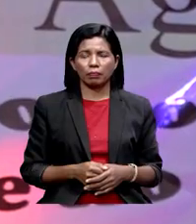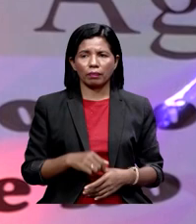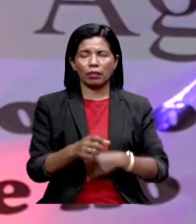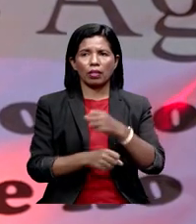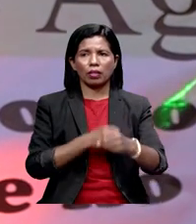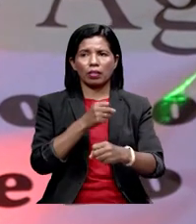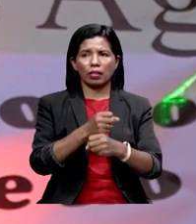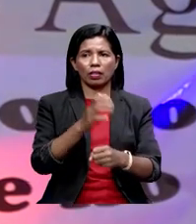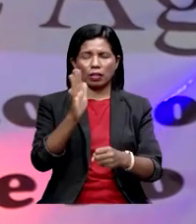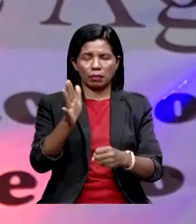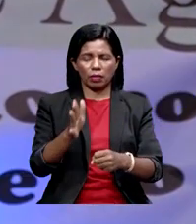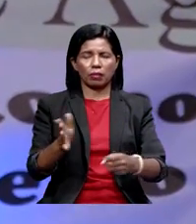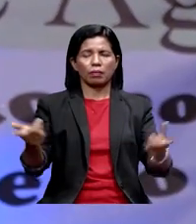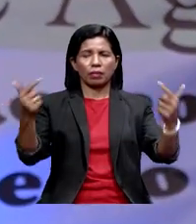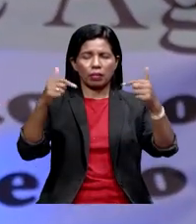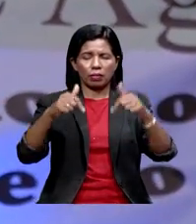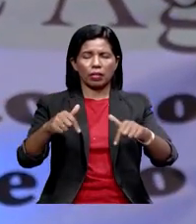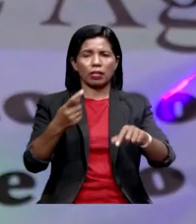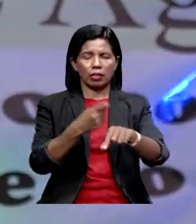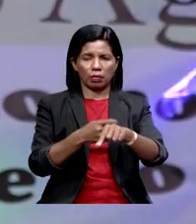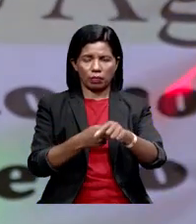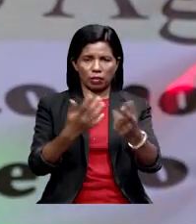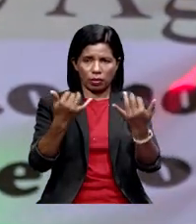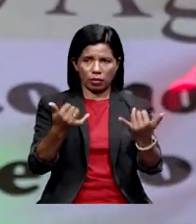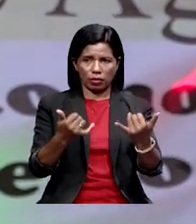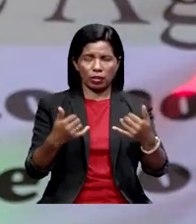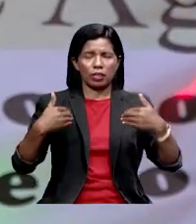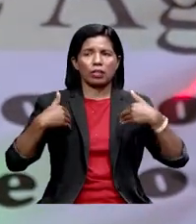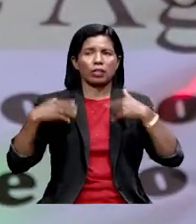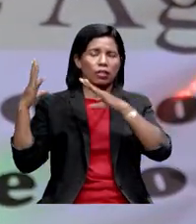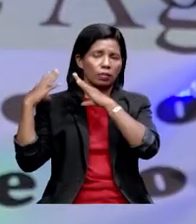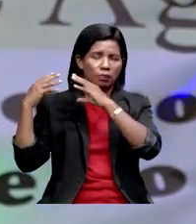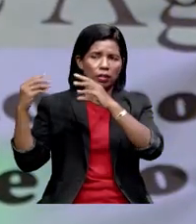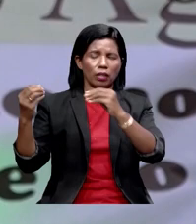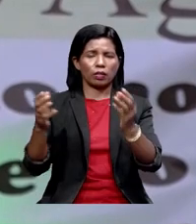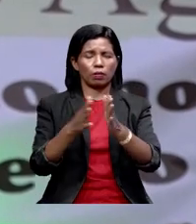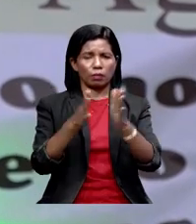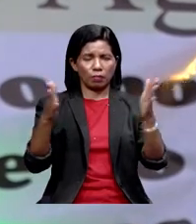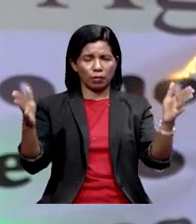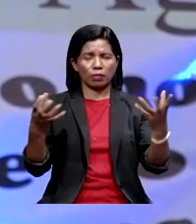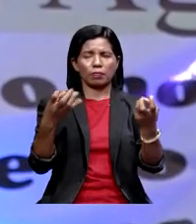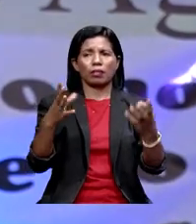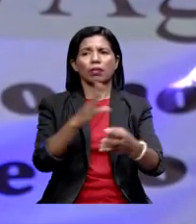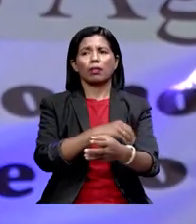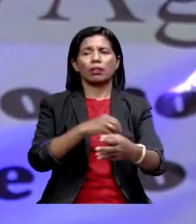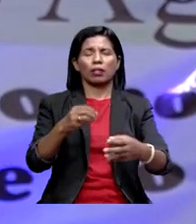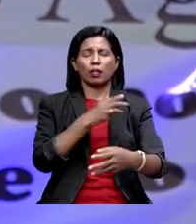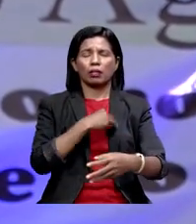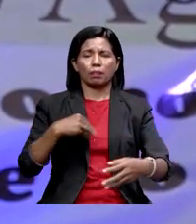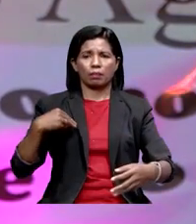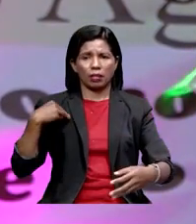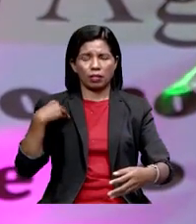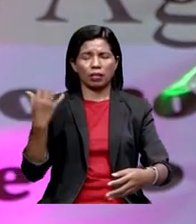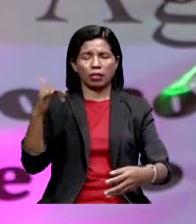alaram, como aí é o momento ilané, e a experiência Lubu, na Behalau. Congregação Hermanas